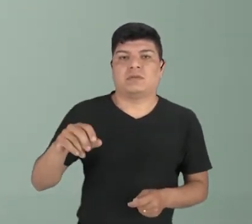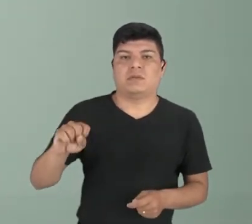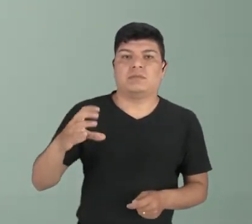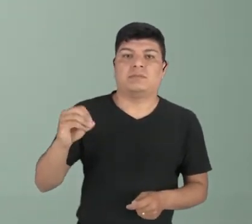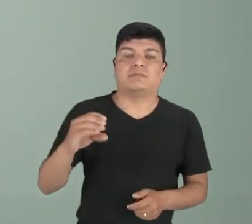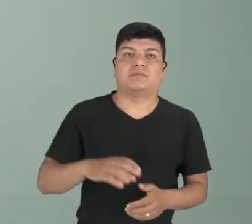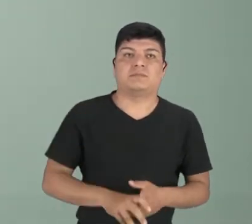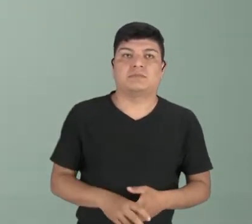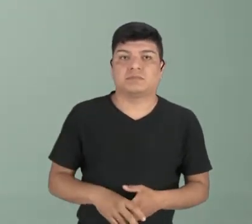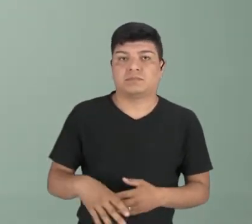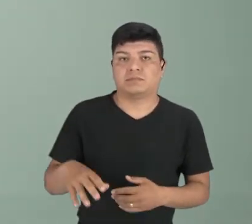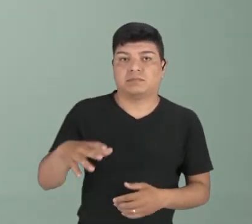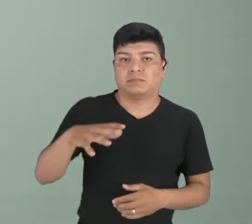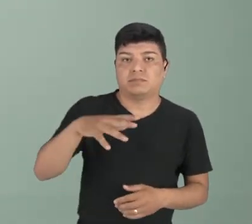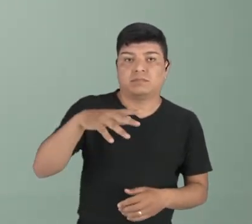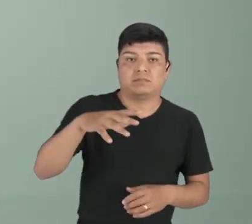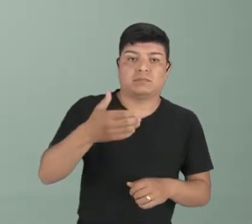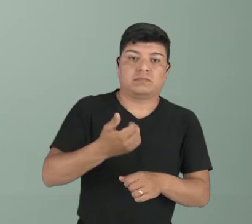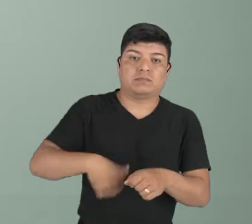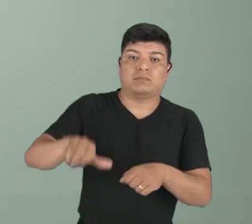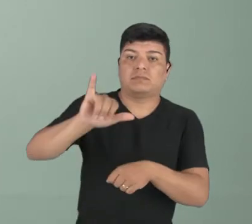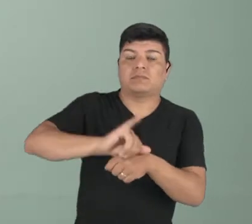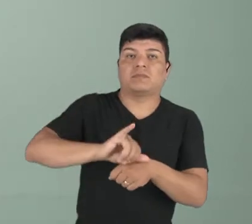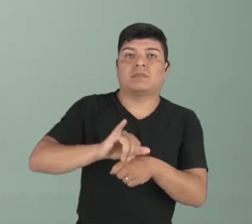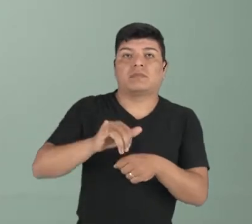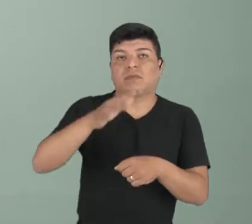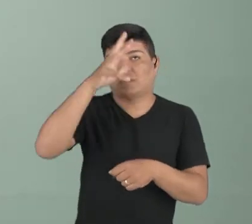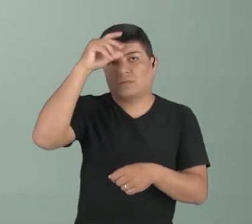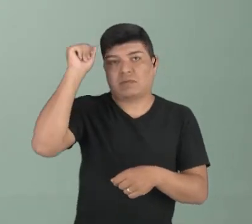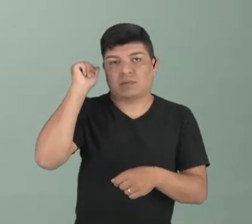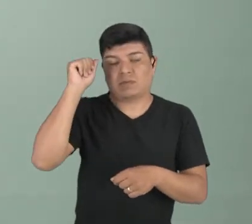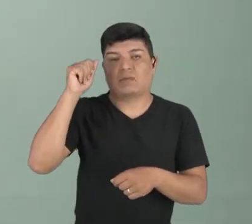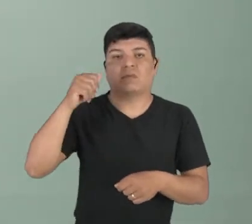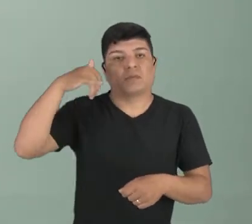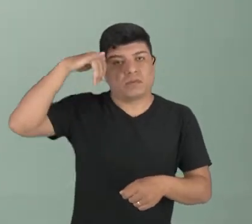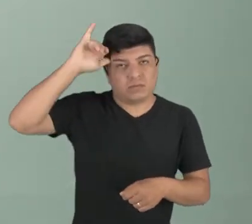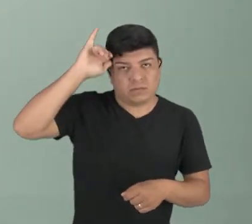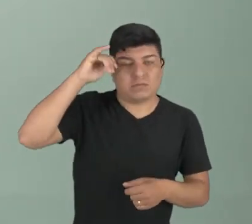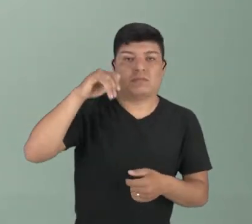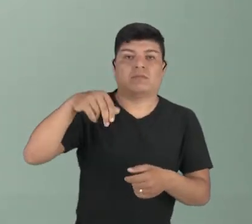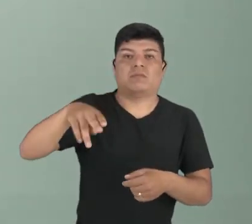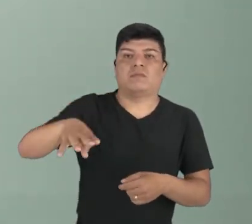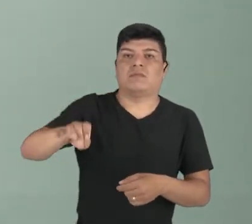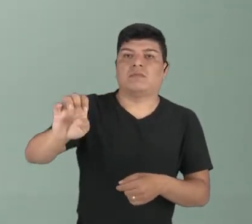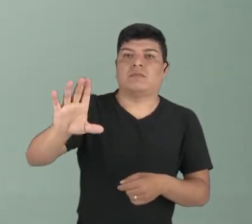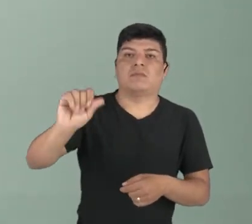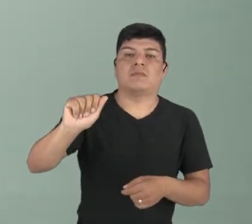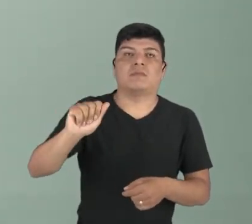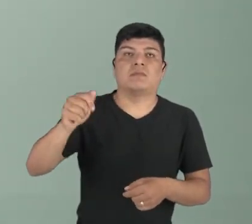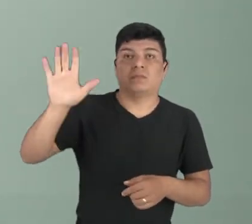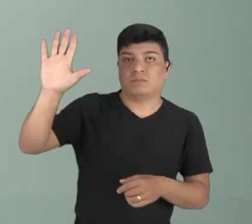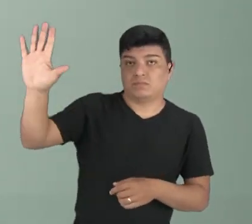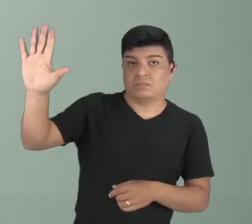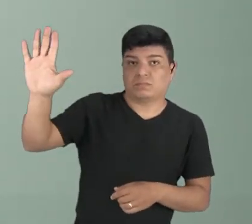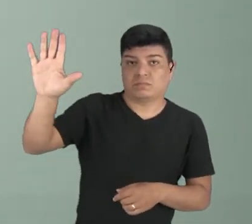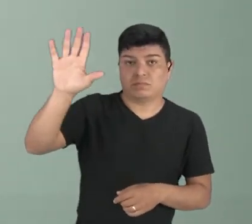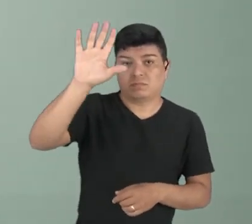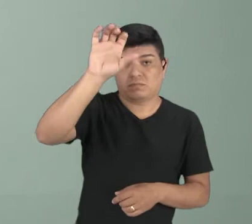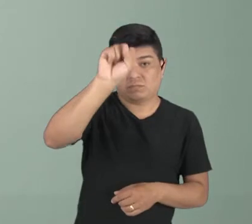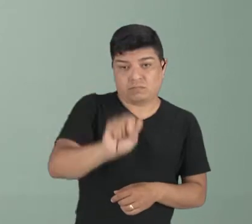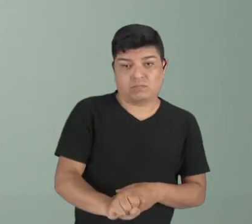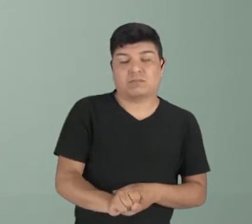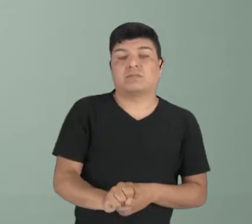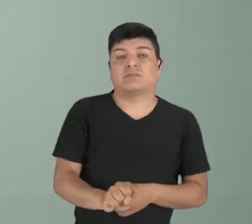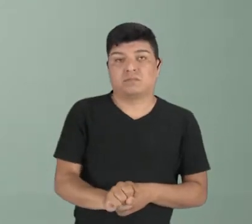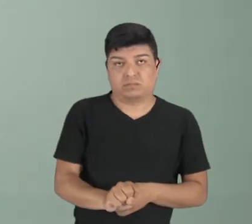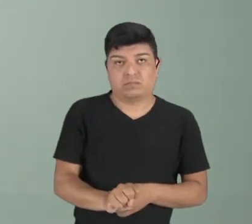pouquinho, chegando em Manaus, no Amazonas, é muito comum o bumba meu boi, o boi bumbá. E daí quando a gente vai lá para a região